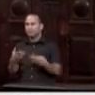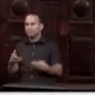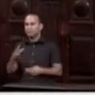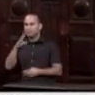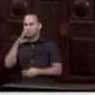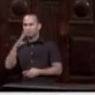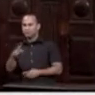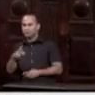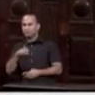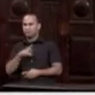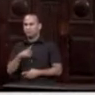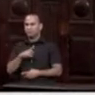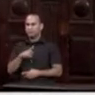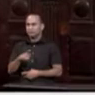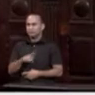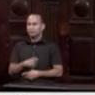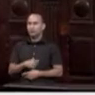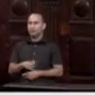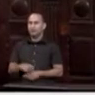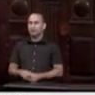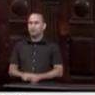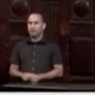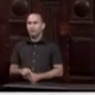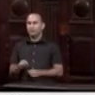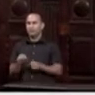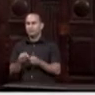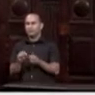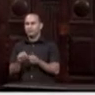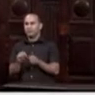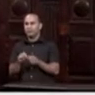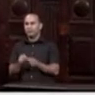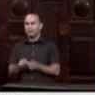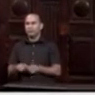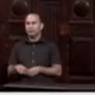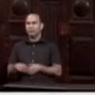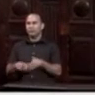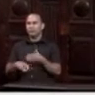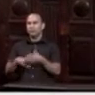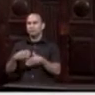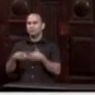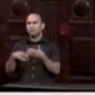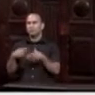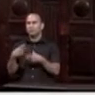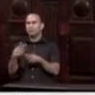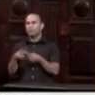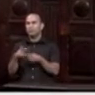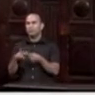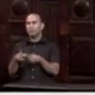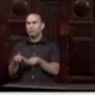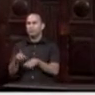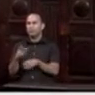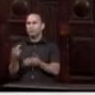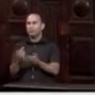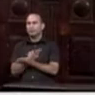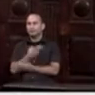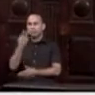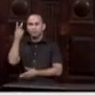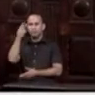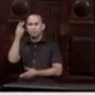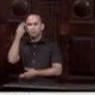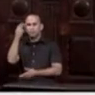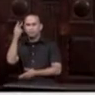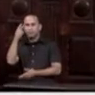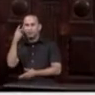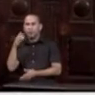questão das habitações populares que foram construídas em decorrência do desastre natural que foi acometido o